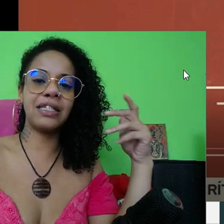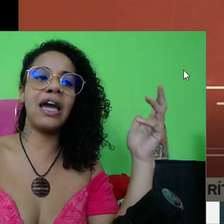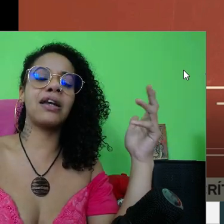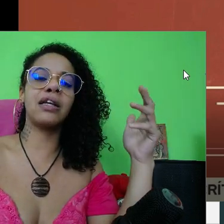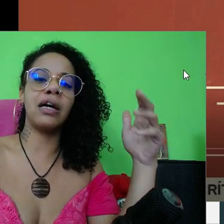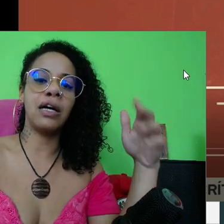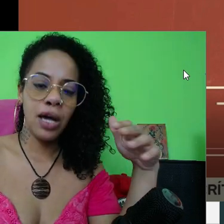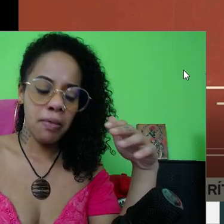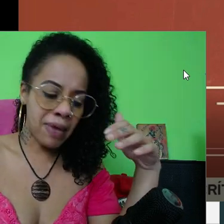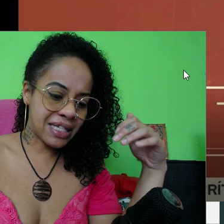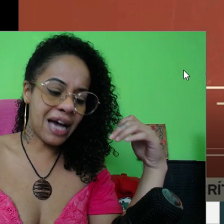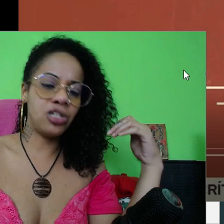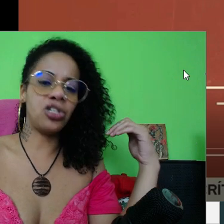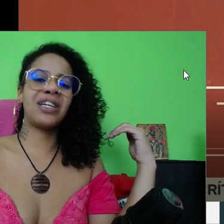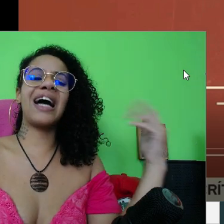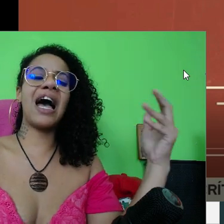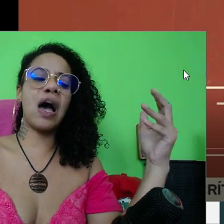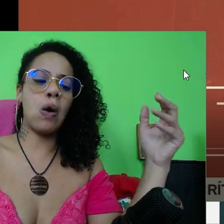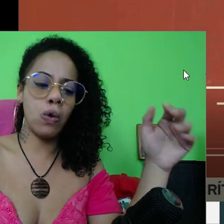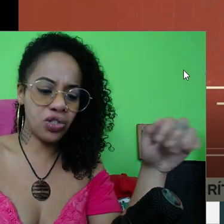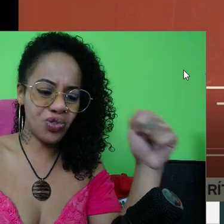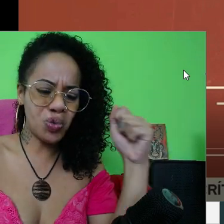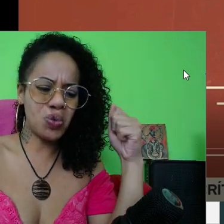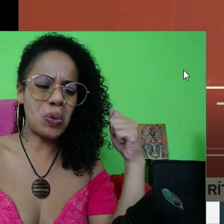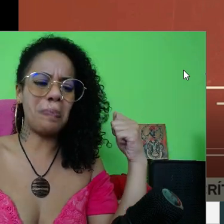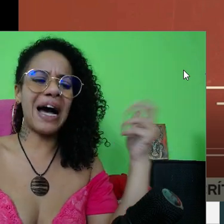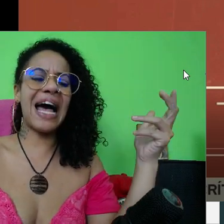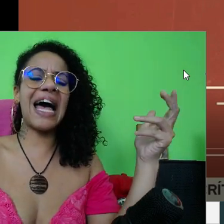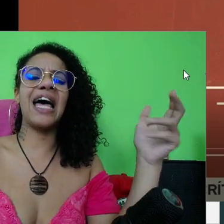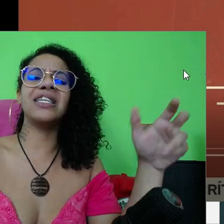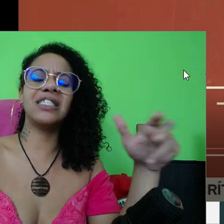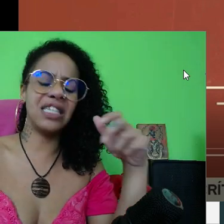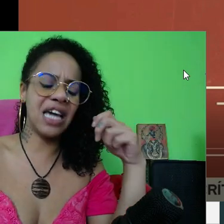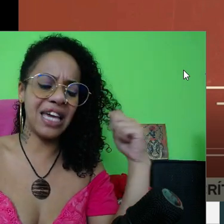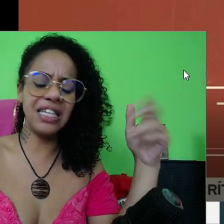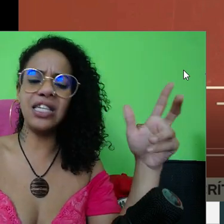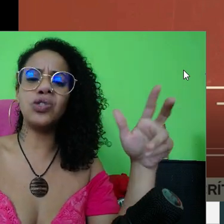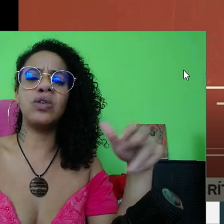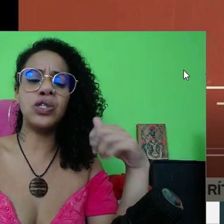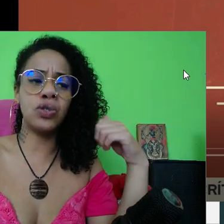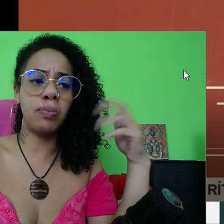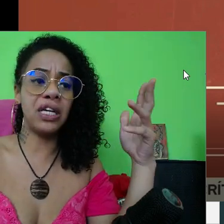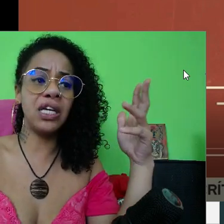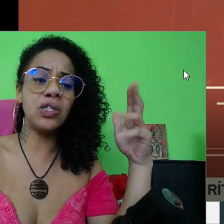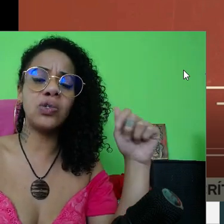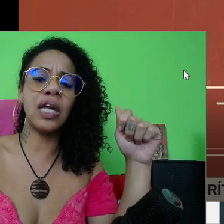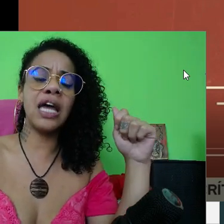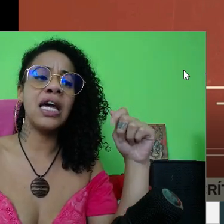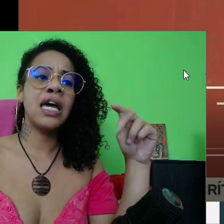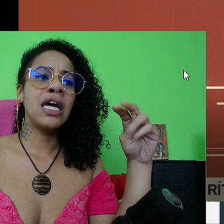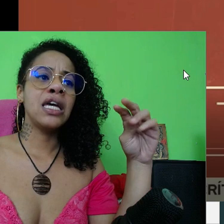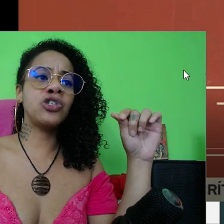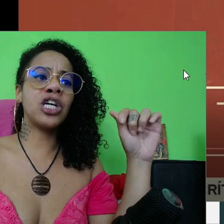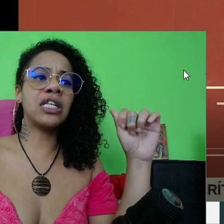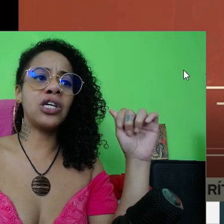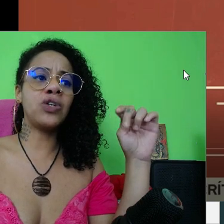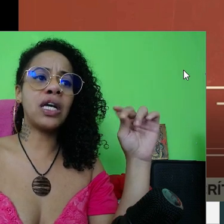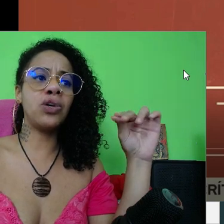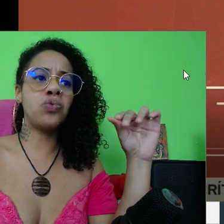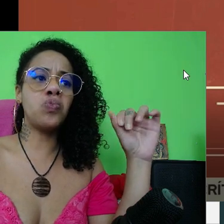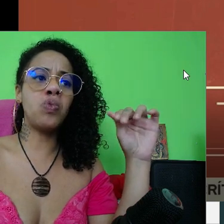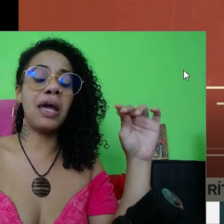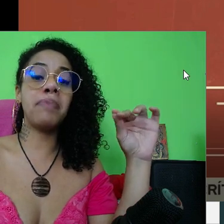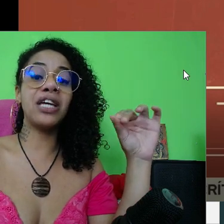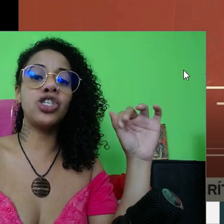pela esquerda mais radical e tudo mais e é isso e é sobre isso né e eu já